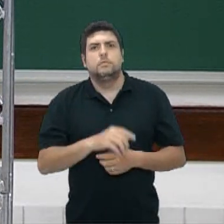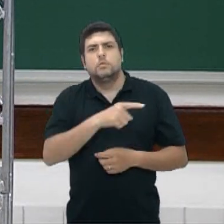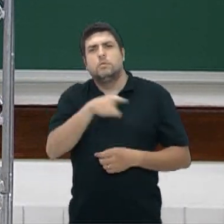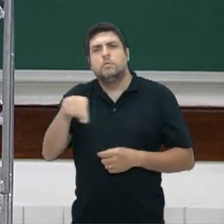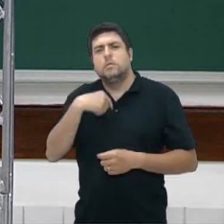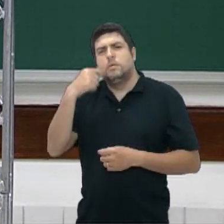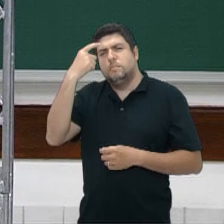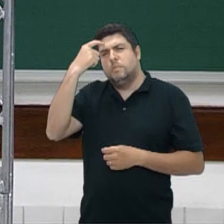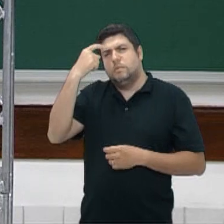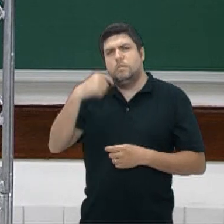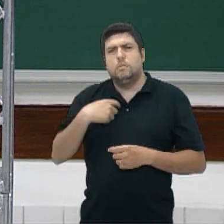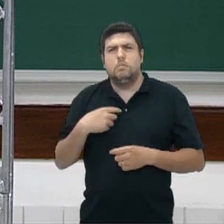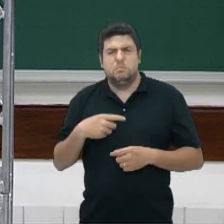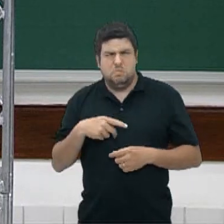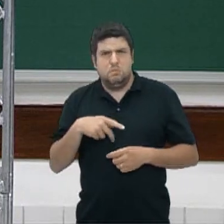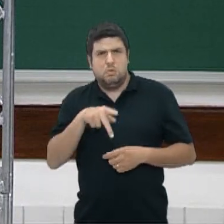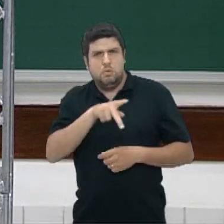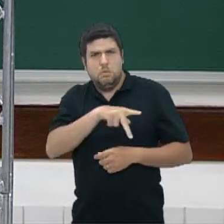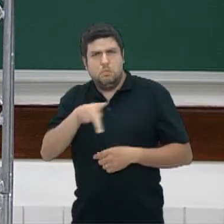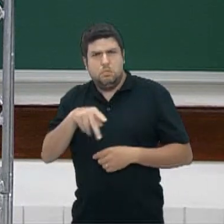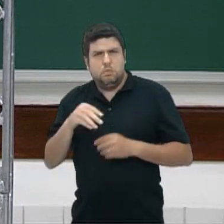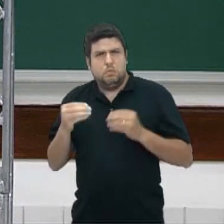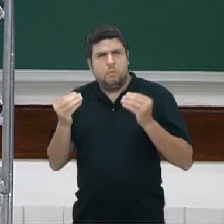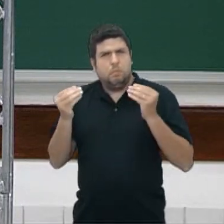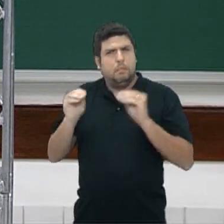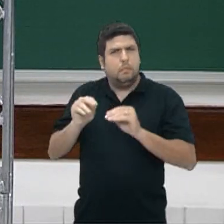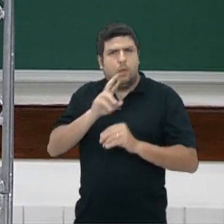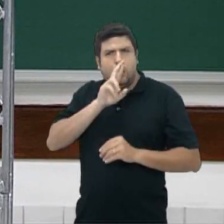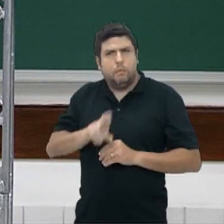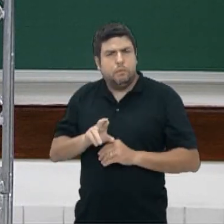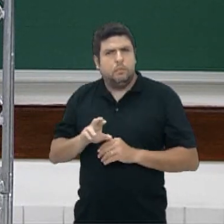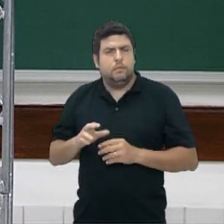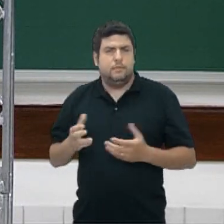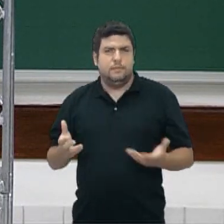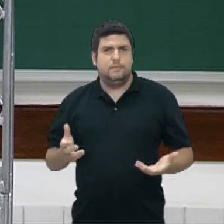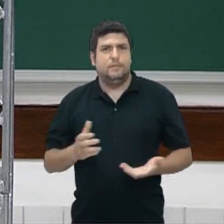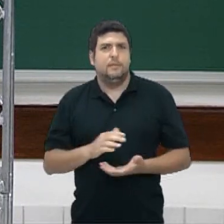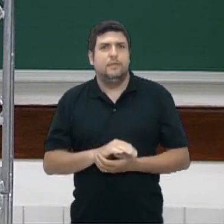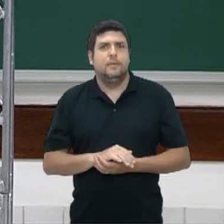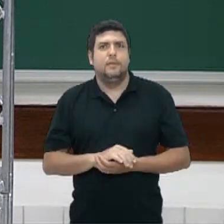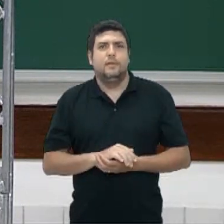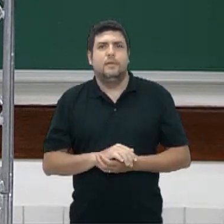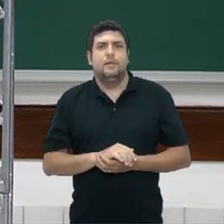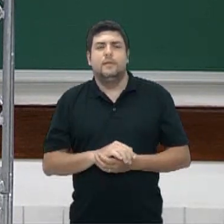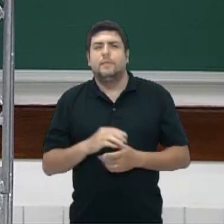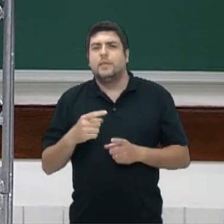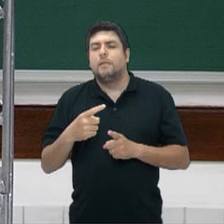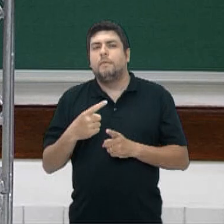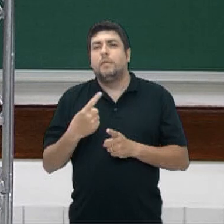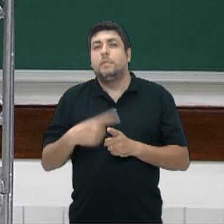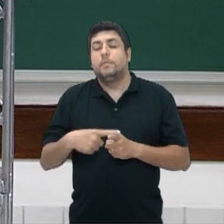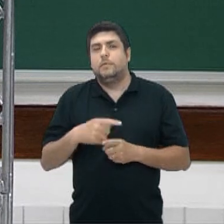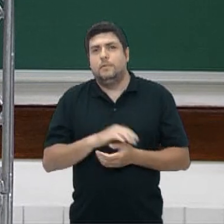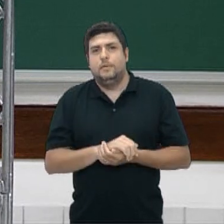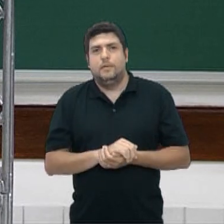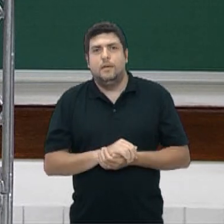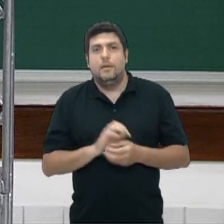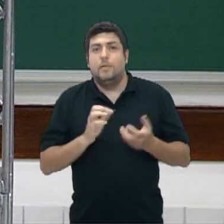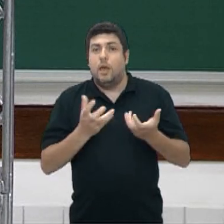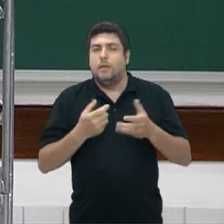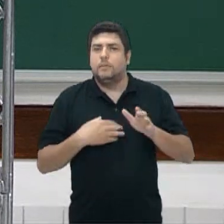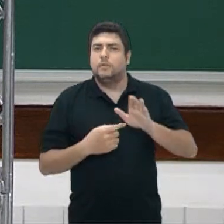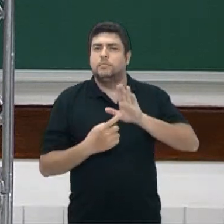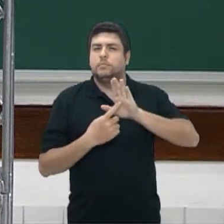pensado assim, pô, por que o senhor deixou essa alternativa E assinalado, né? Pois bem, o meu objetivo maior aqui é